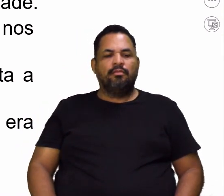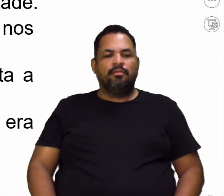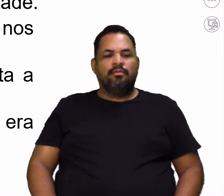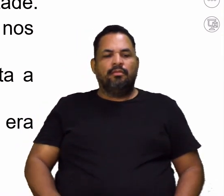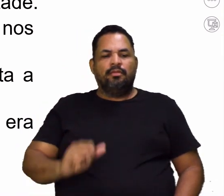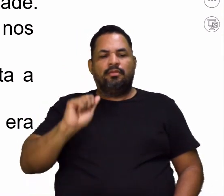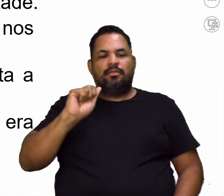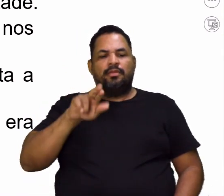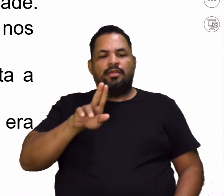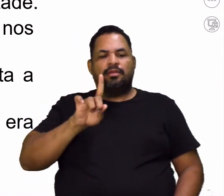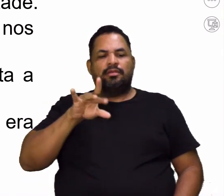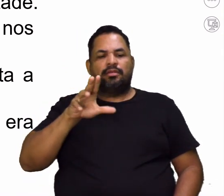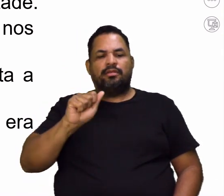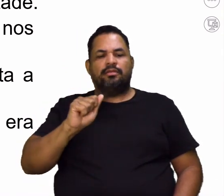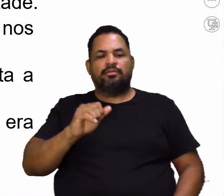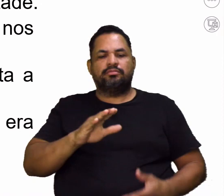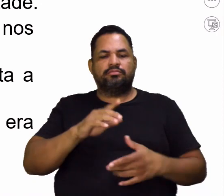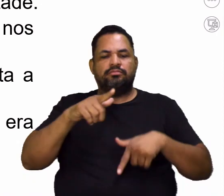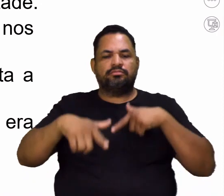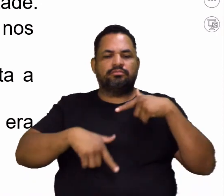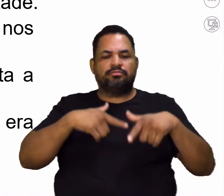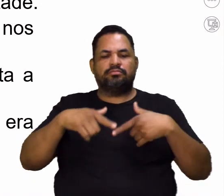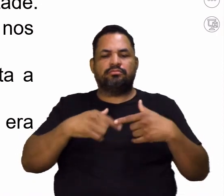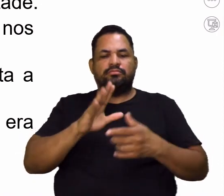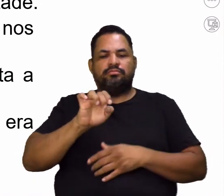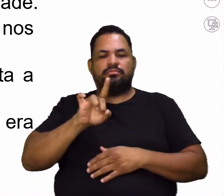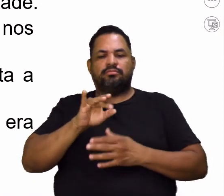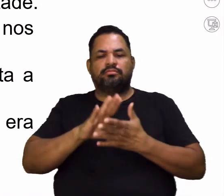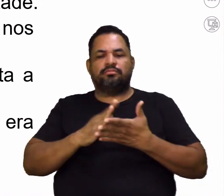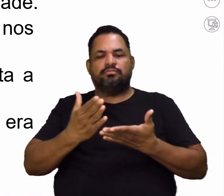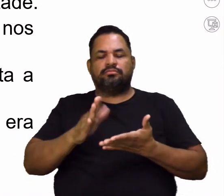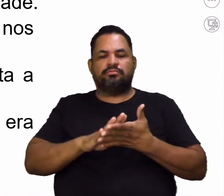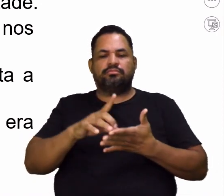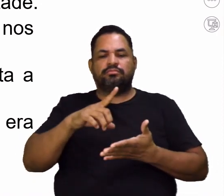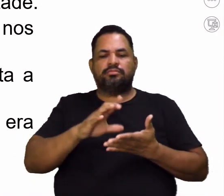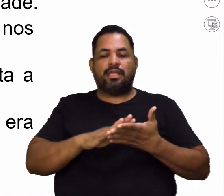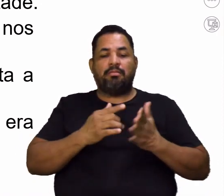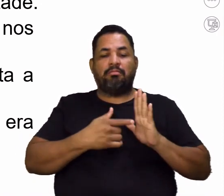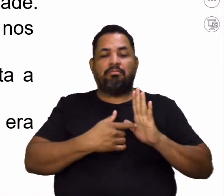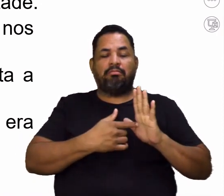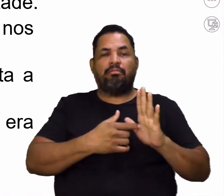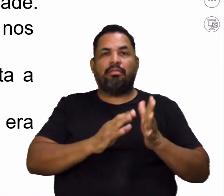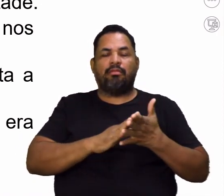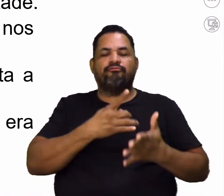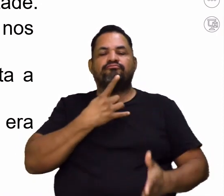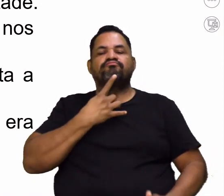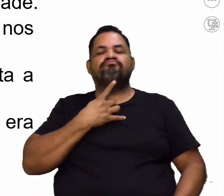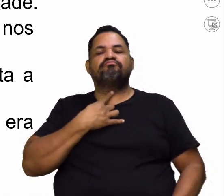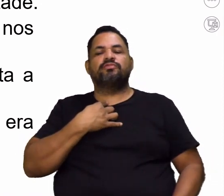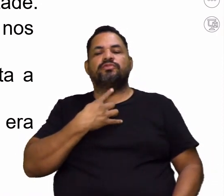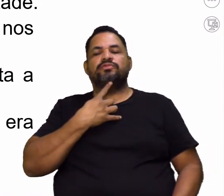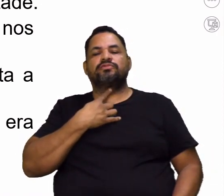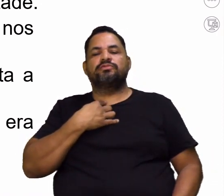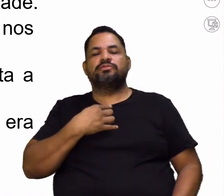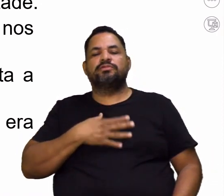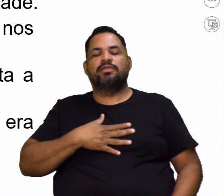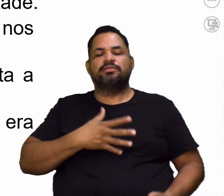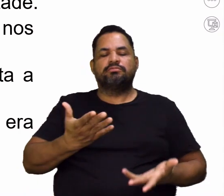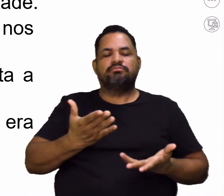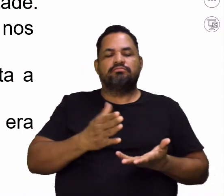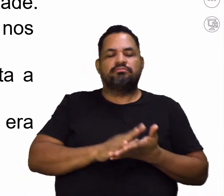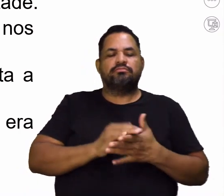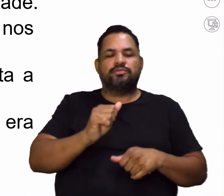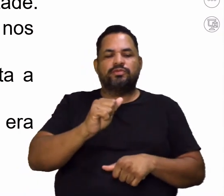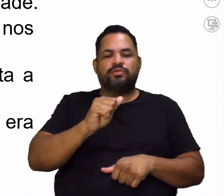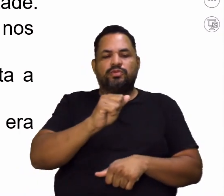Ângela é a funcionária do Ateneu que desperta desejo nos alunos né retratada